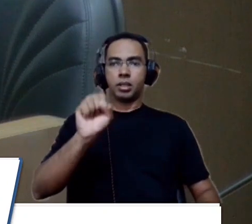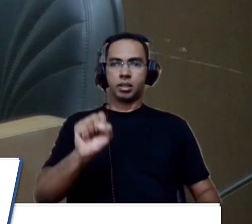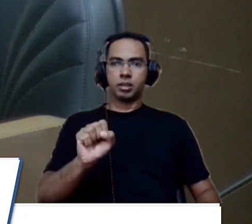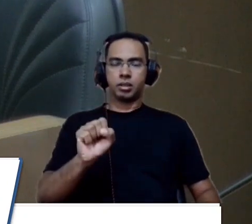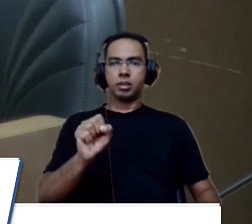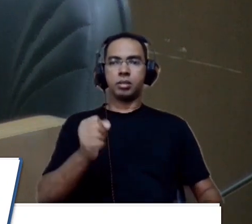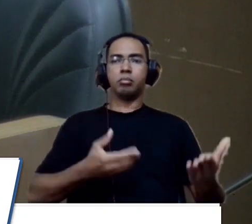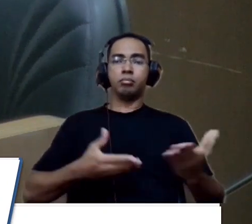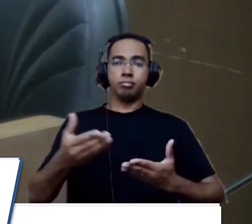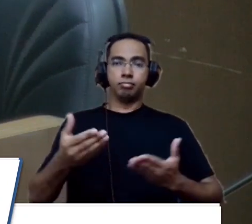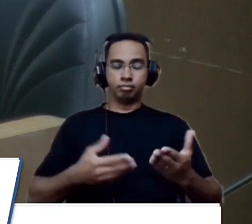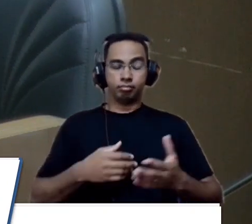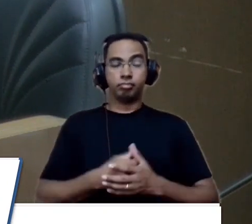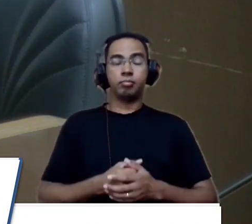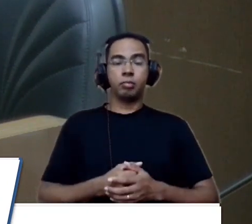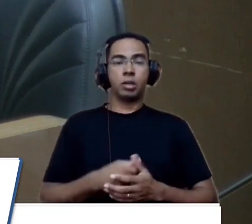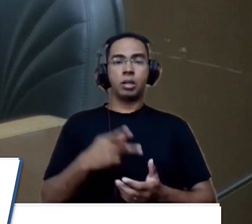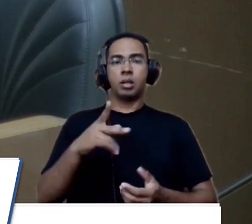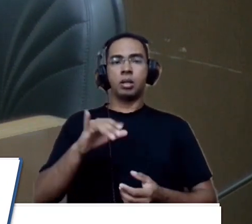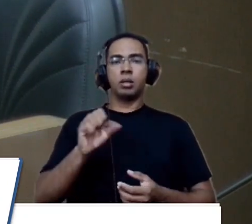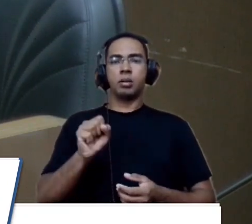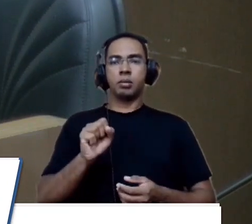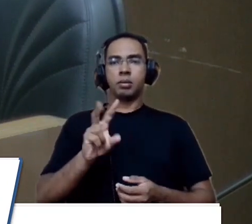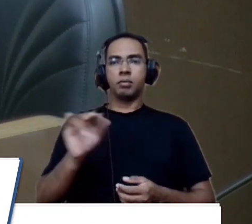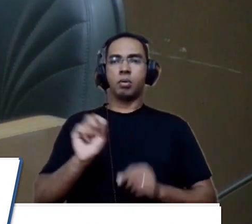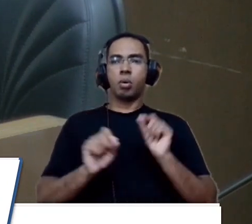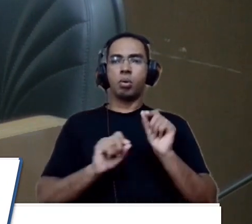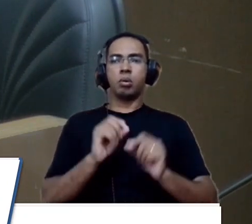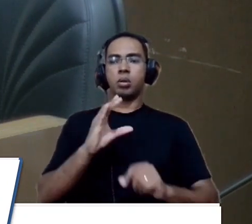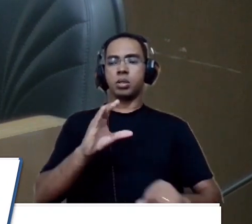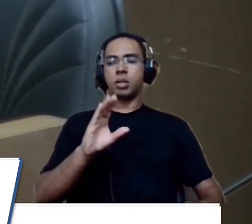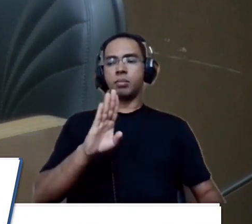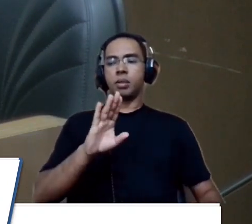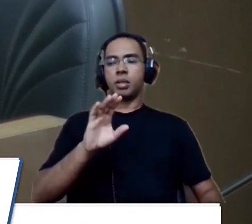Serviços, e o PIS/COFINS ele vai ser o CBS, que é o